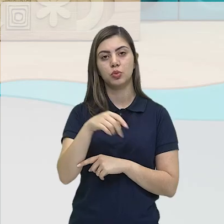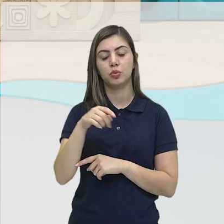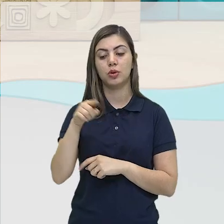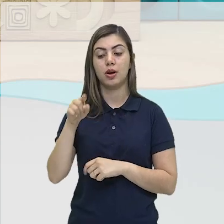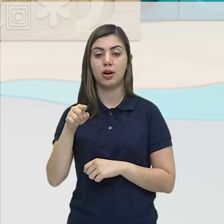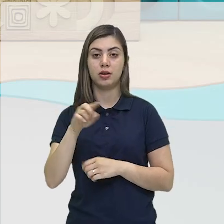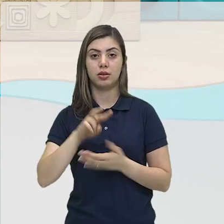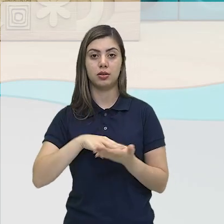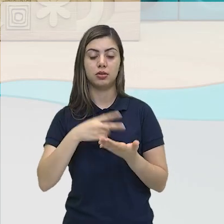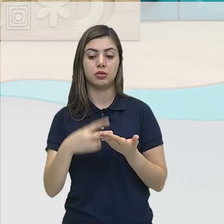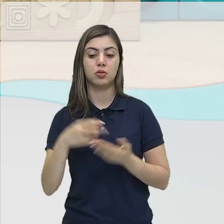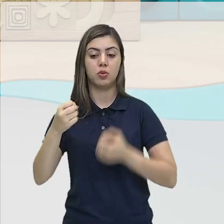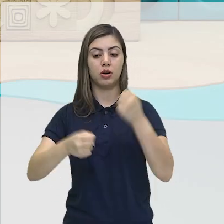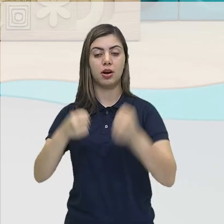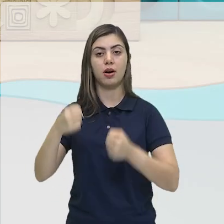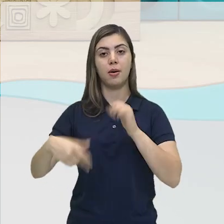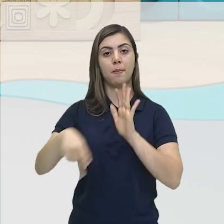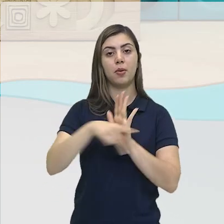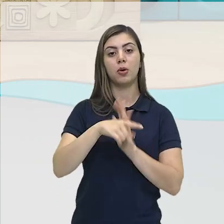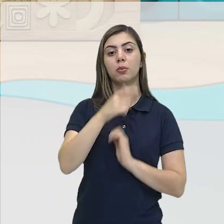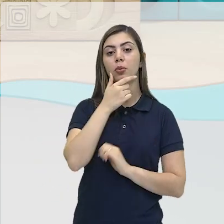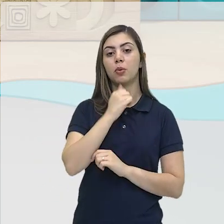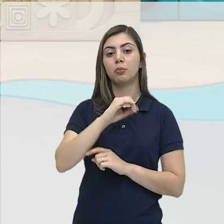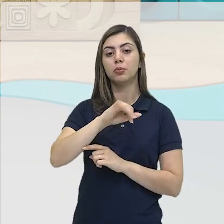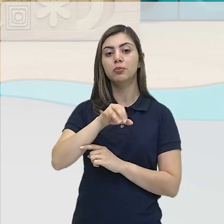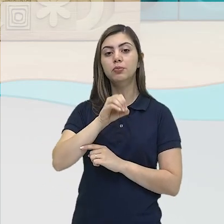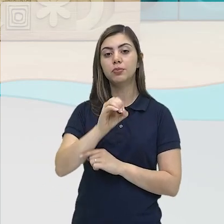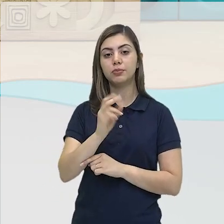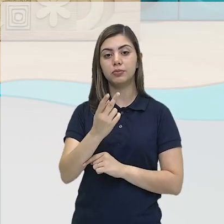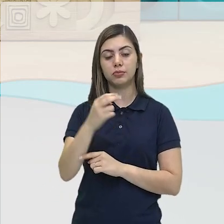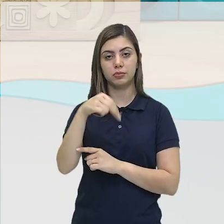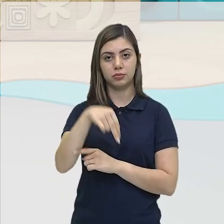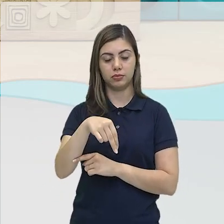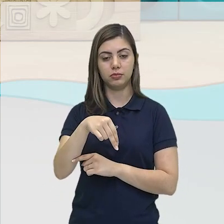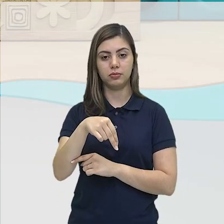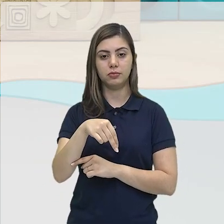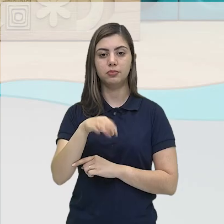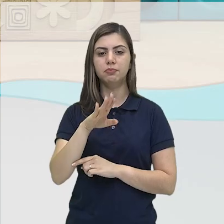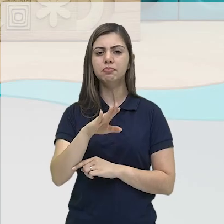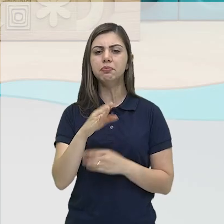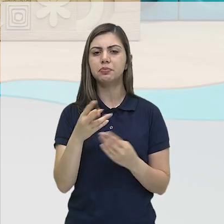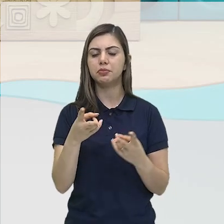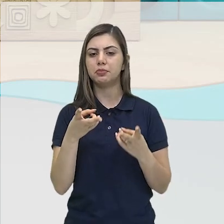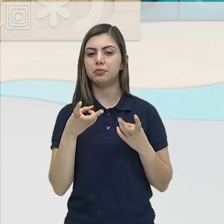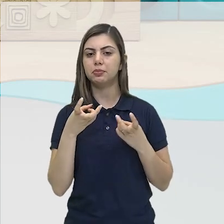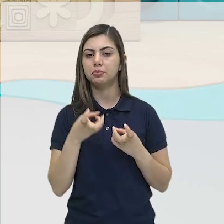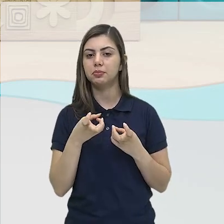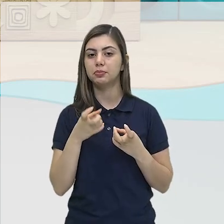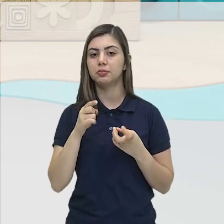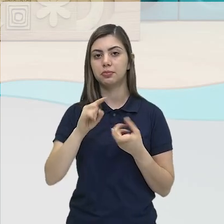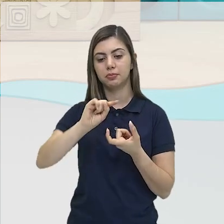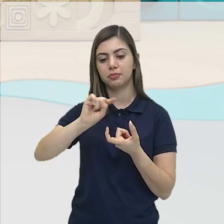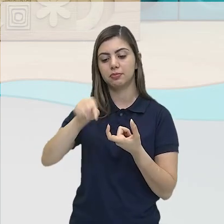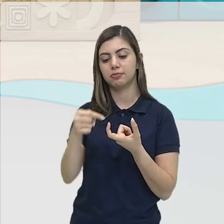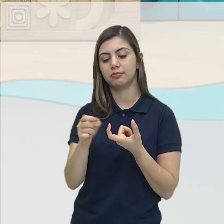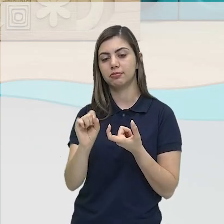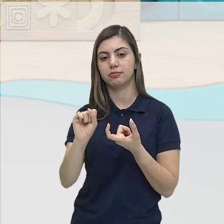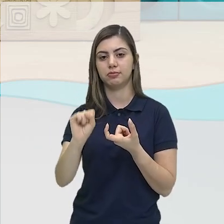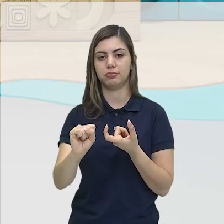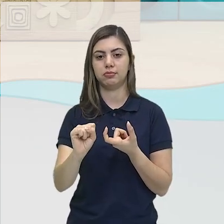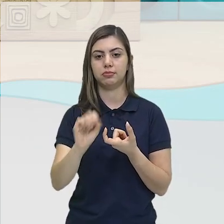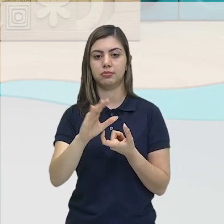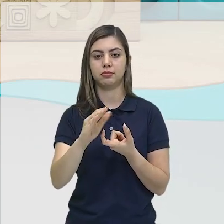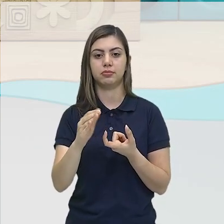nome, coloco o S e significa posse. Mas essa segunda palavrinha aí já termina com S. The